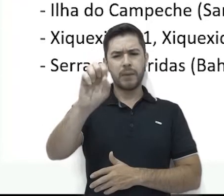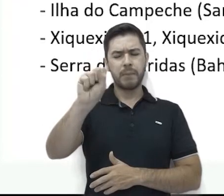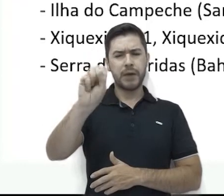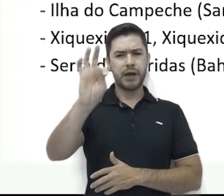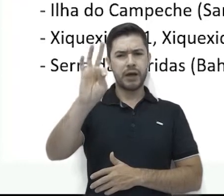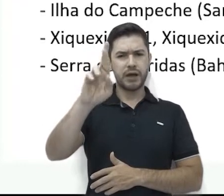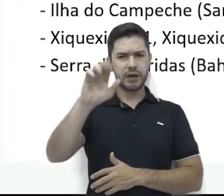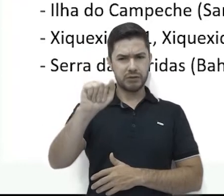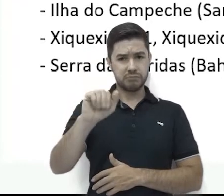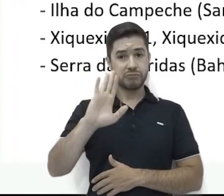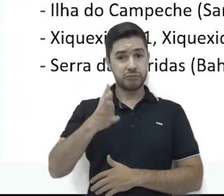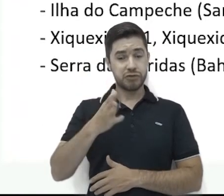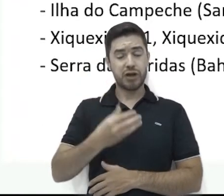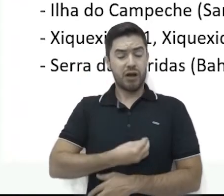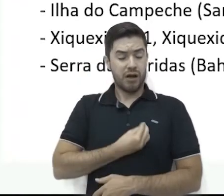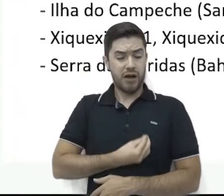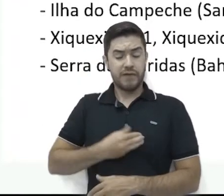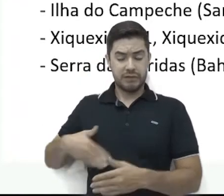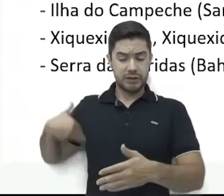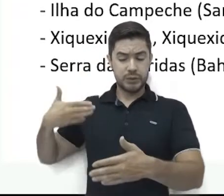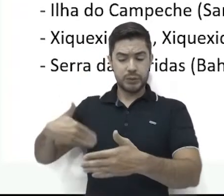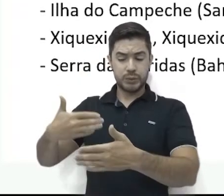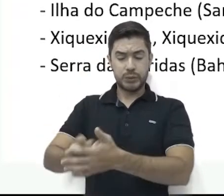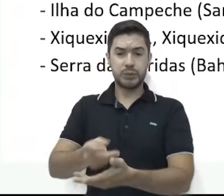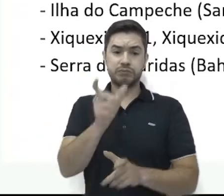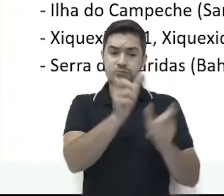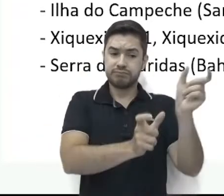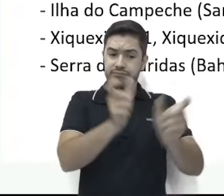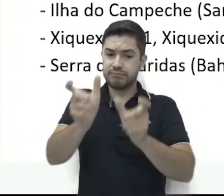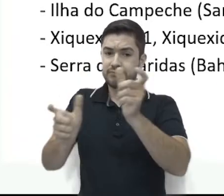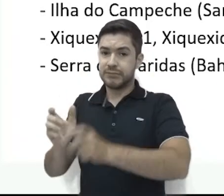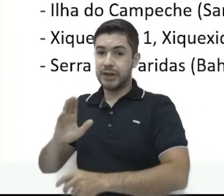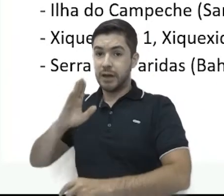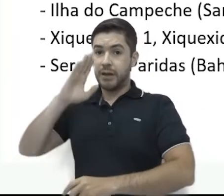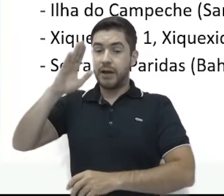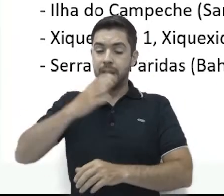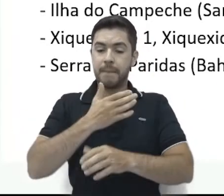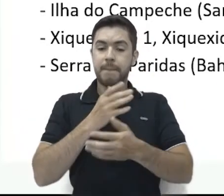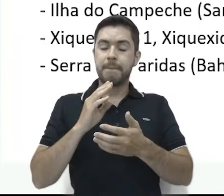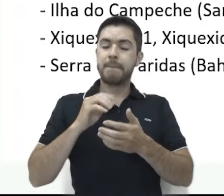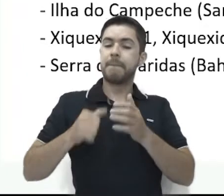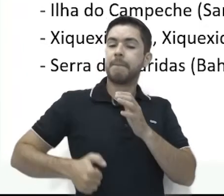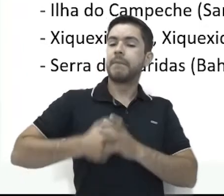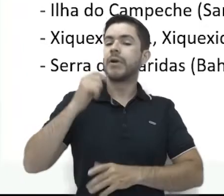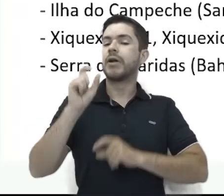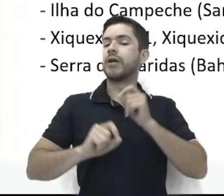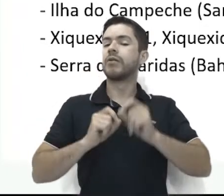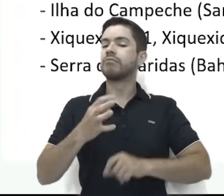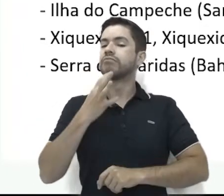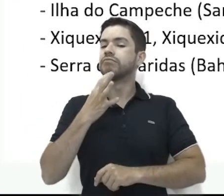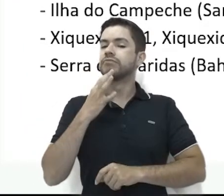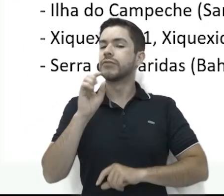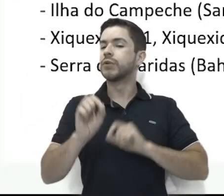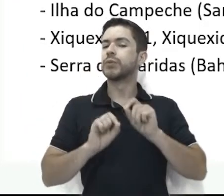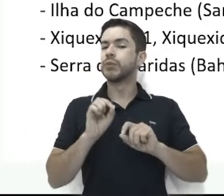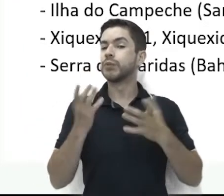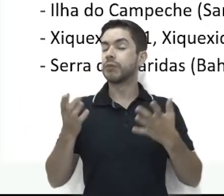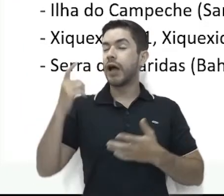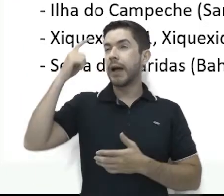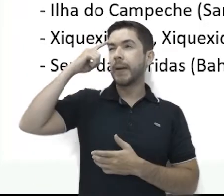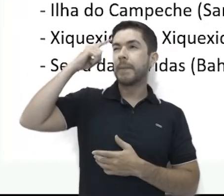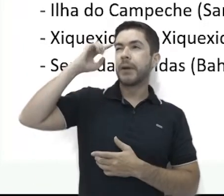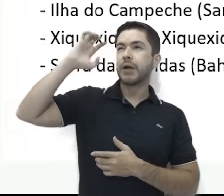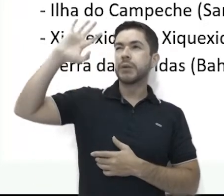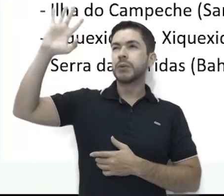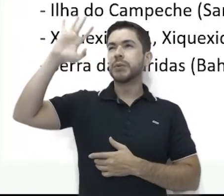já fazia parte do dia a dia dos seres humanos. E uma das primeiras formas encontradas pelos homens para expor os seus pensamentos e